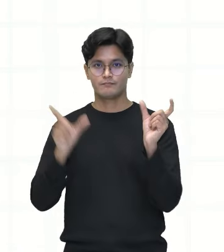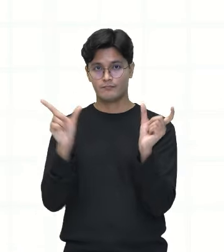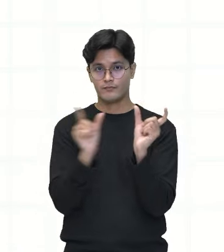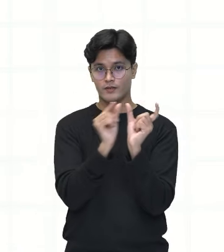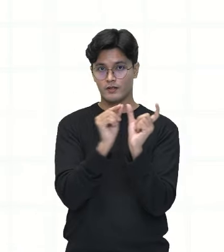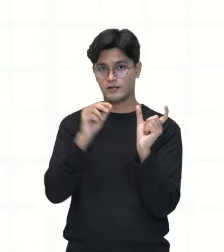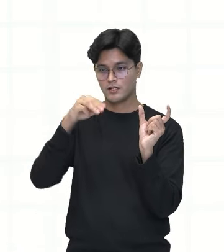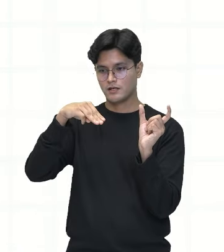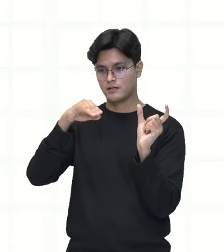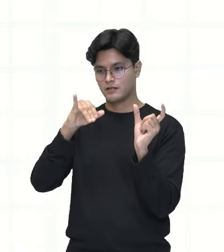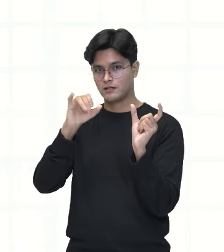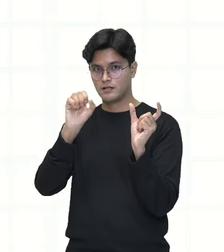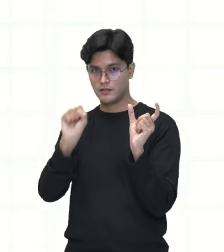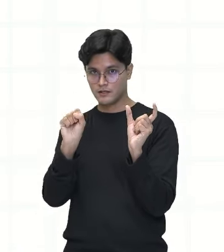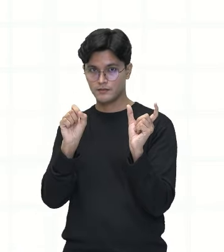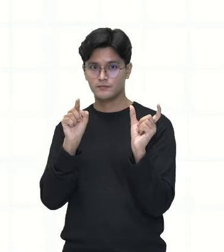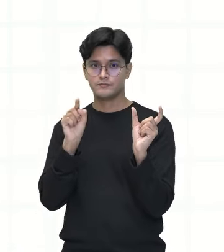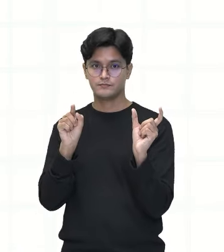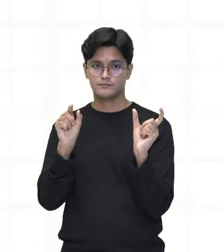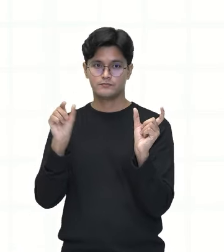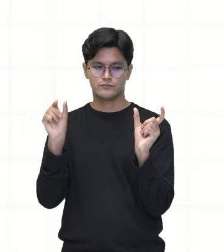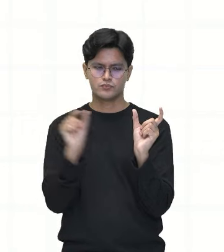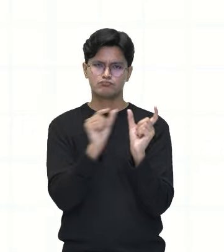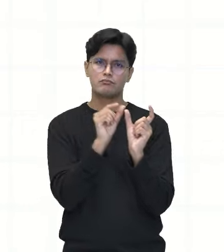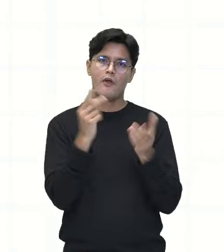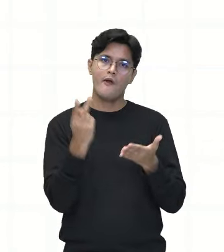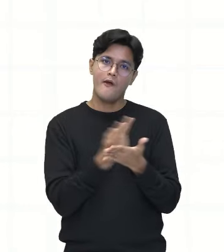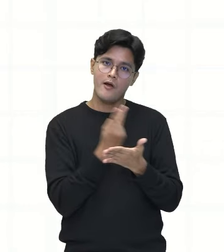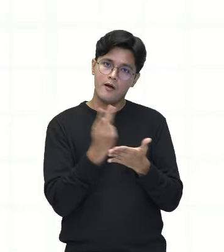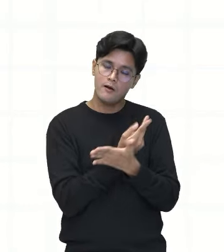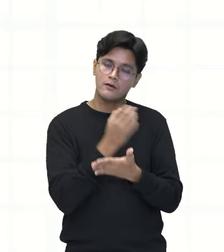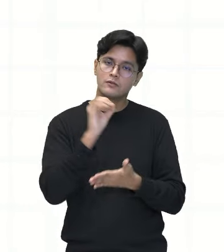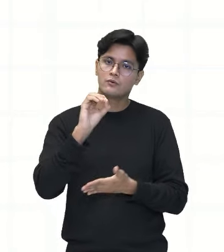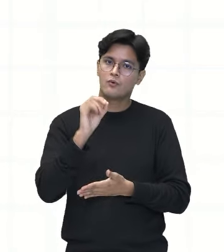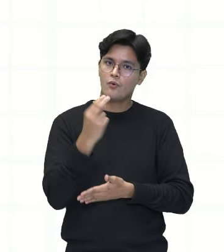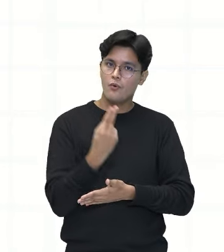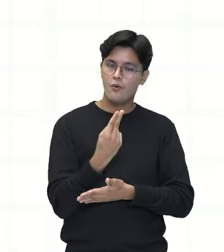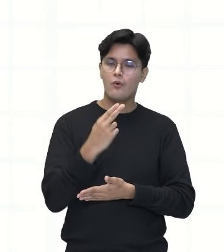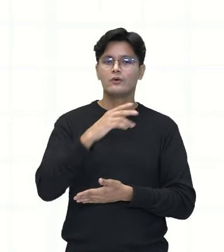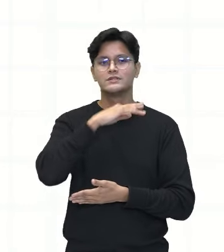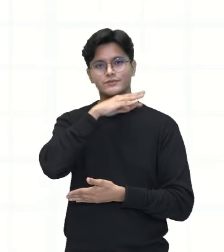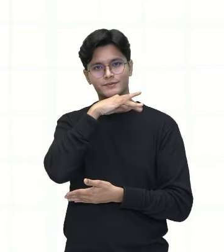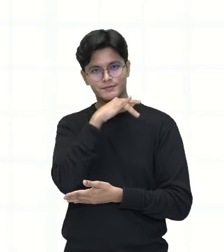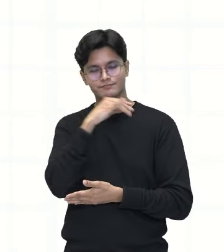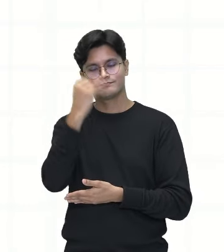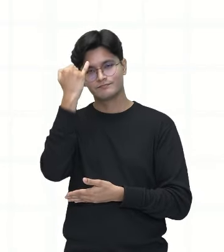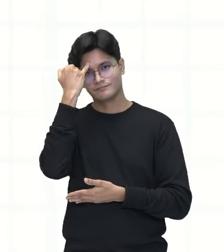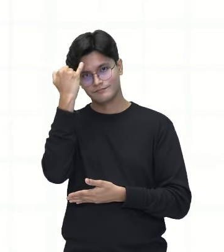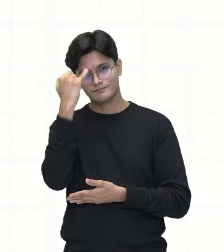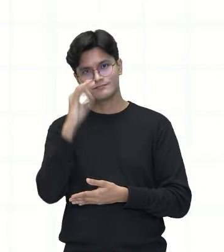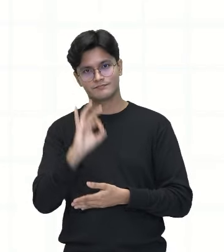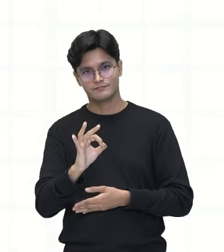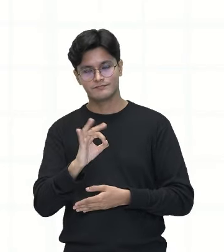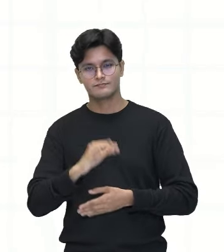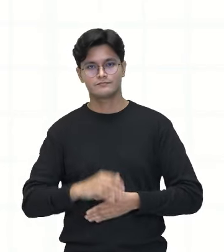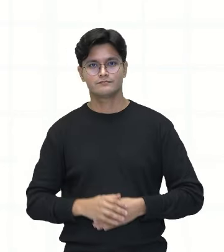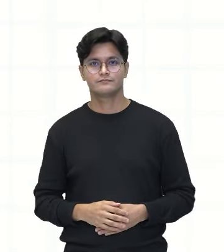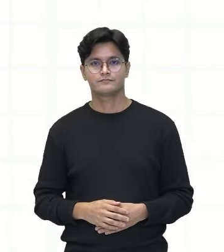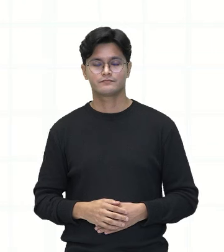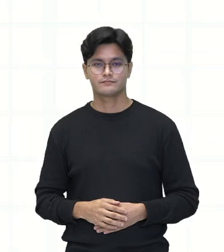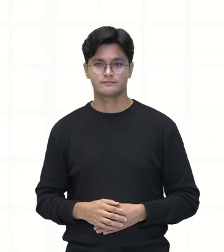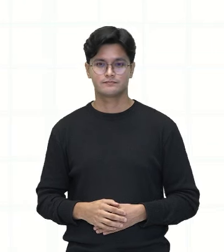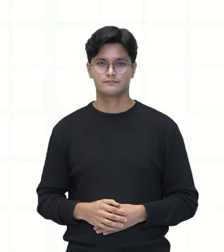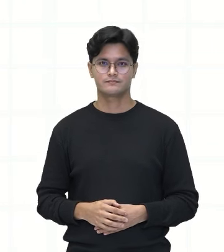miss, que é de forma errada ou ruim, ok? Esse miss aqui dá essa ideia. Vamos continuar dando uma olhadinha aqui junto